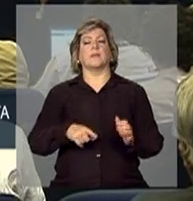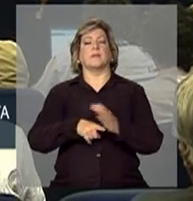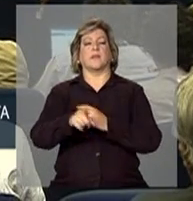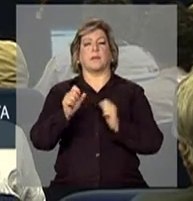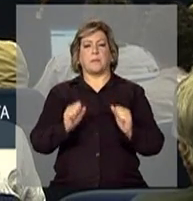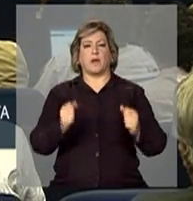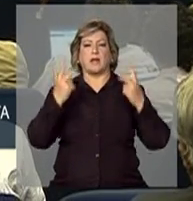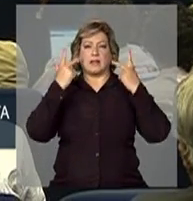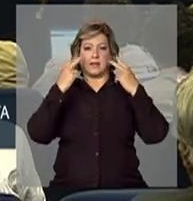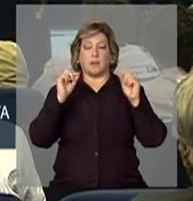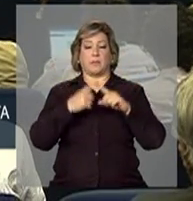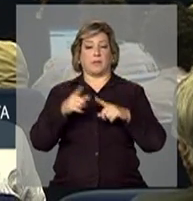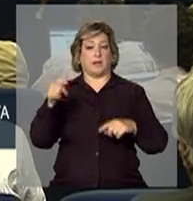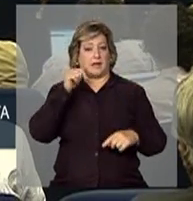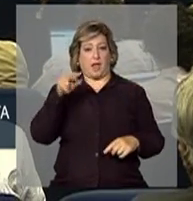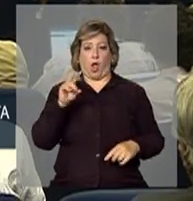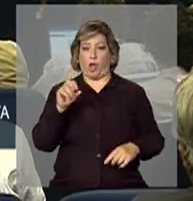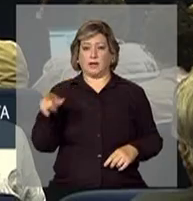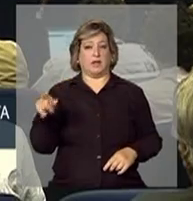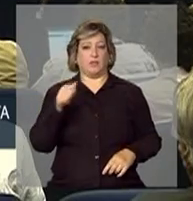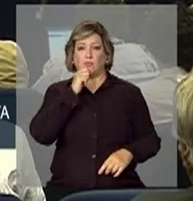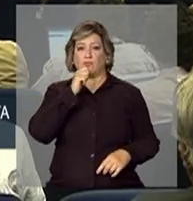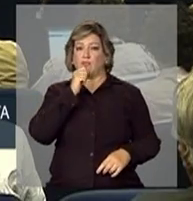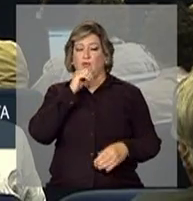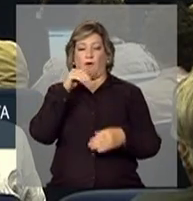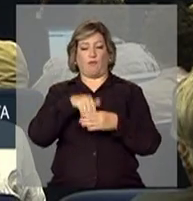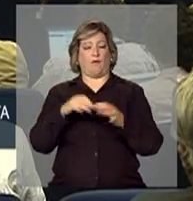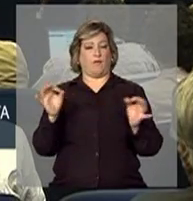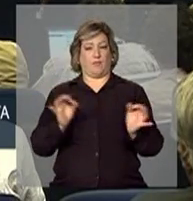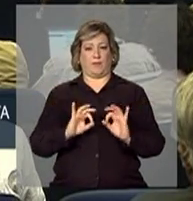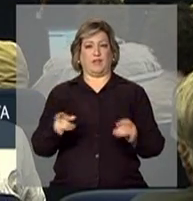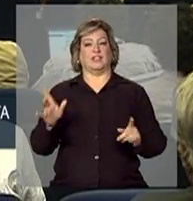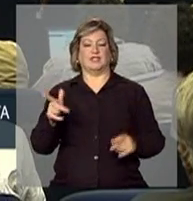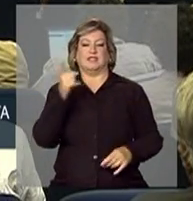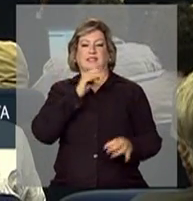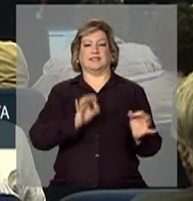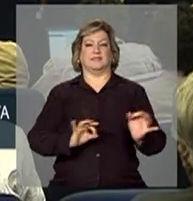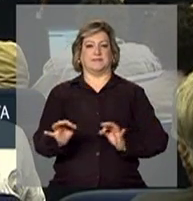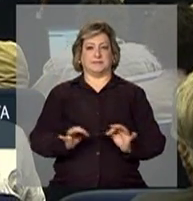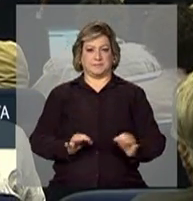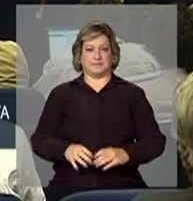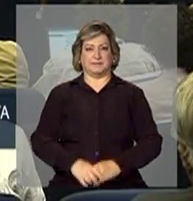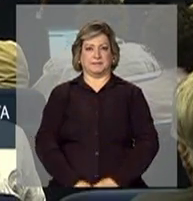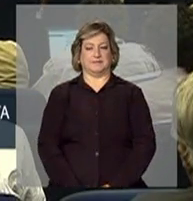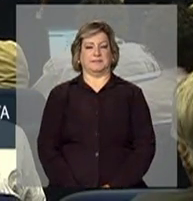Rosa não está candidata a nenhum cargo. Ela já foi eleita coordenadora. Essa